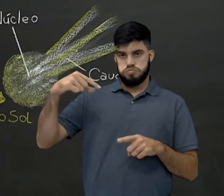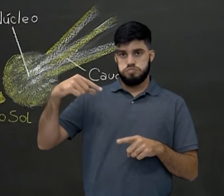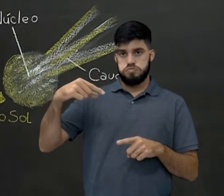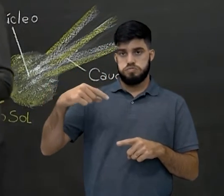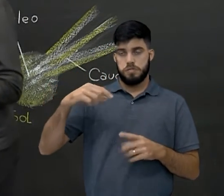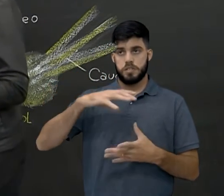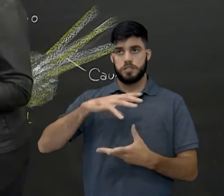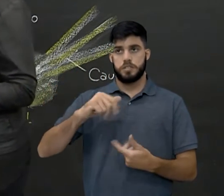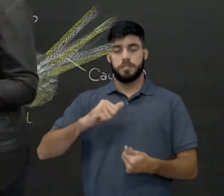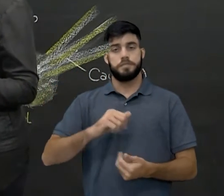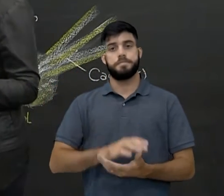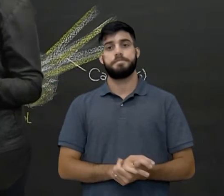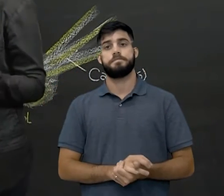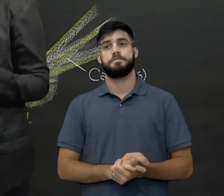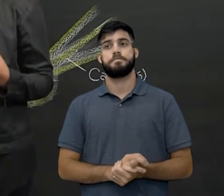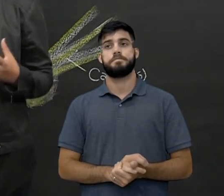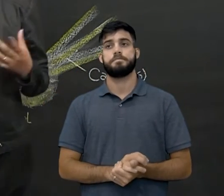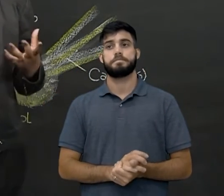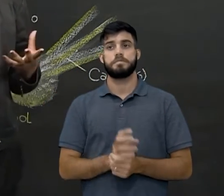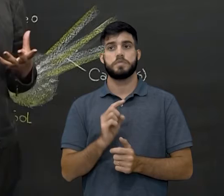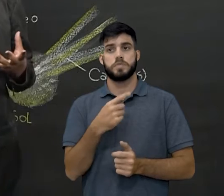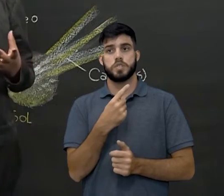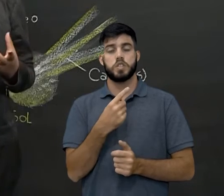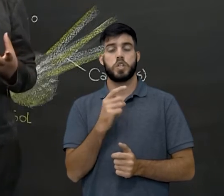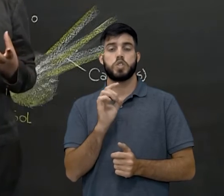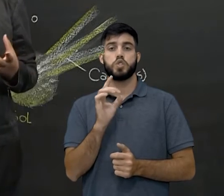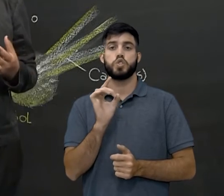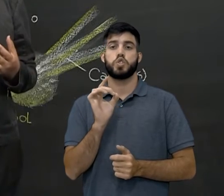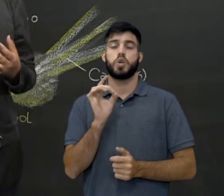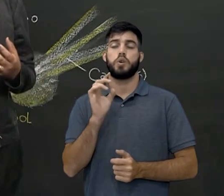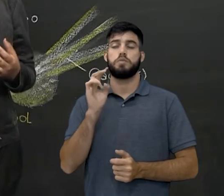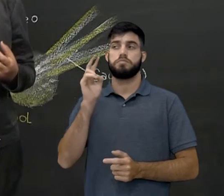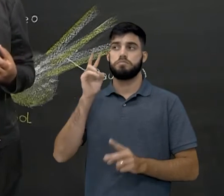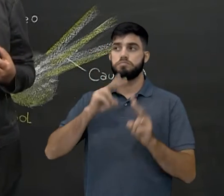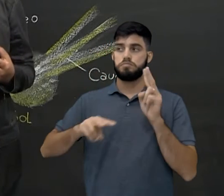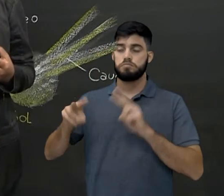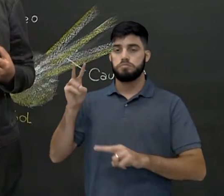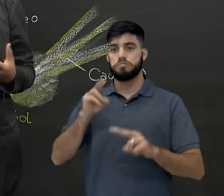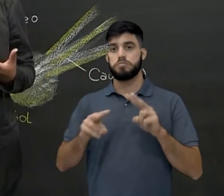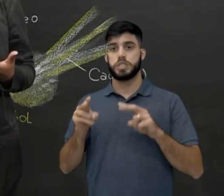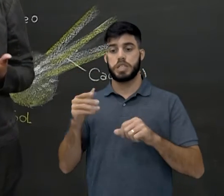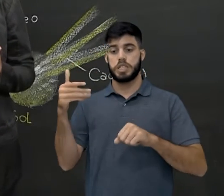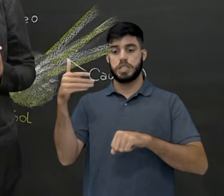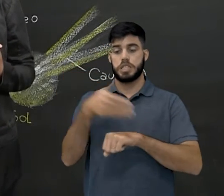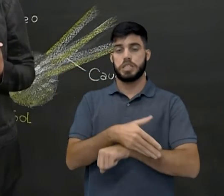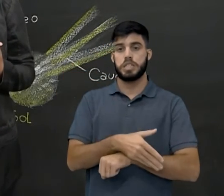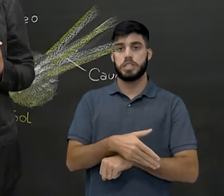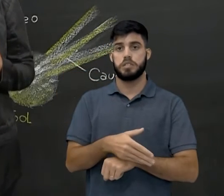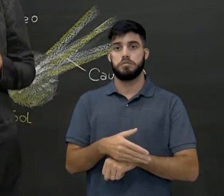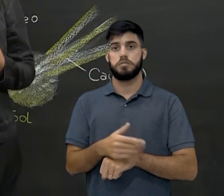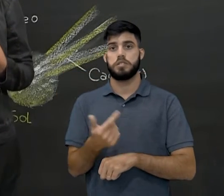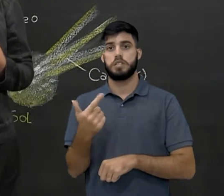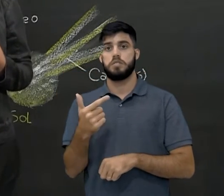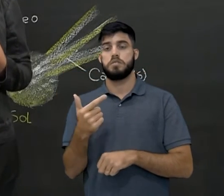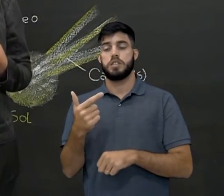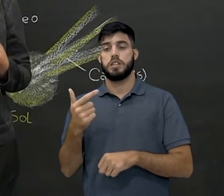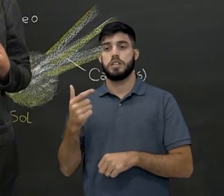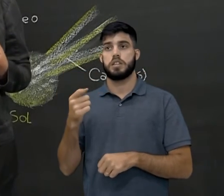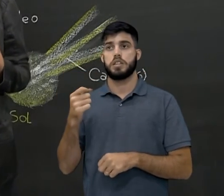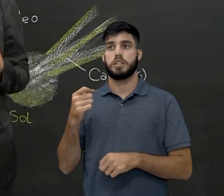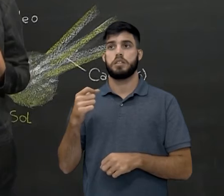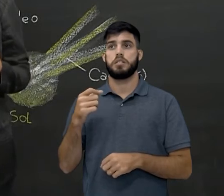pela Terra. Quando a gente apenas vê a entrada deles, porém não há essa queda, eles